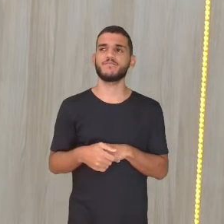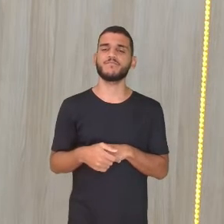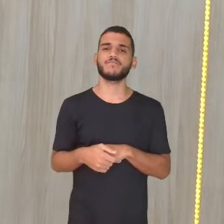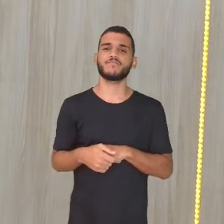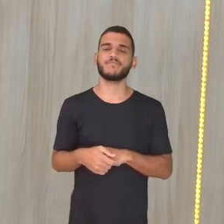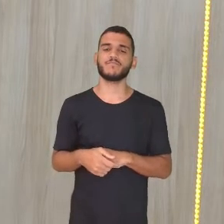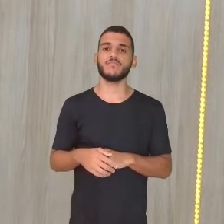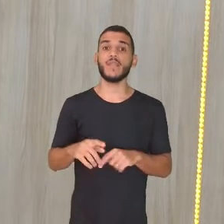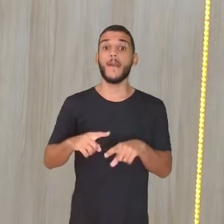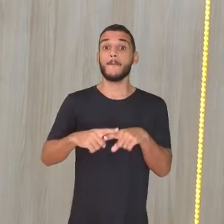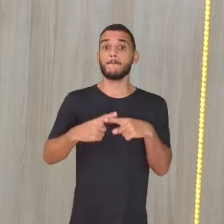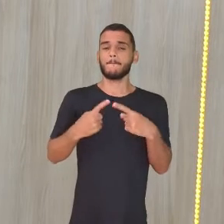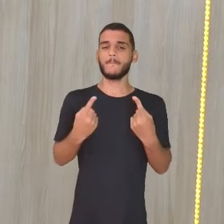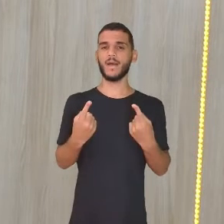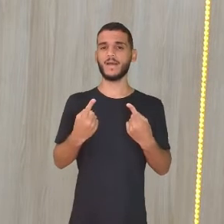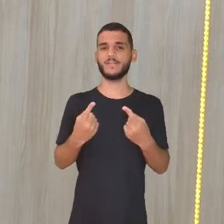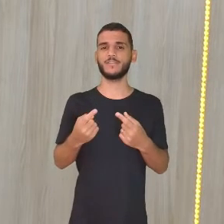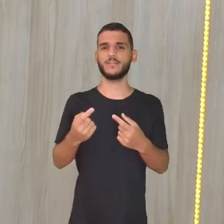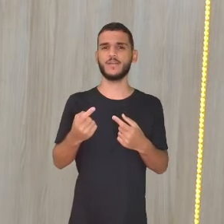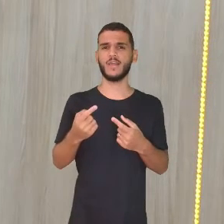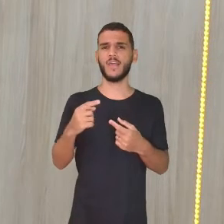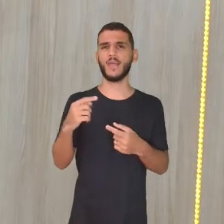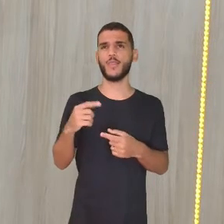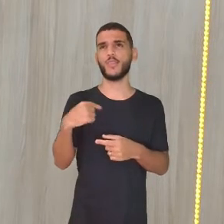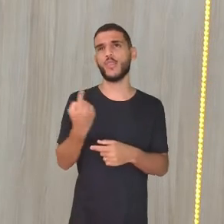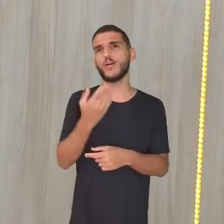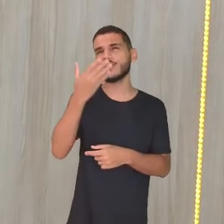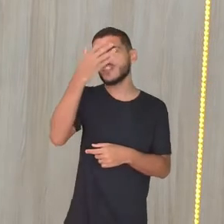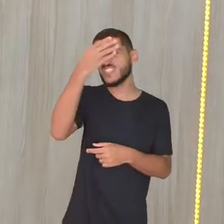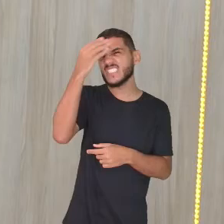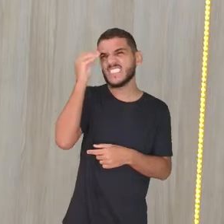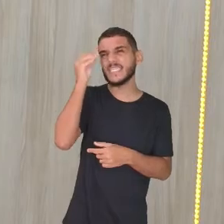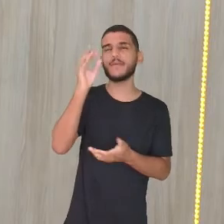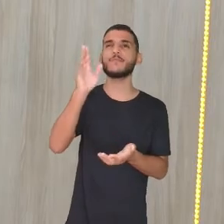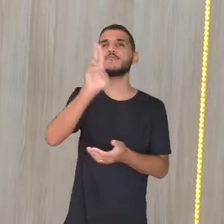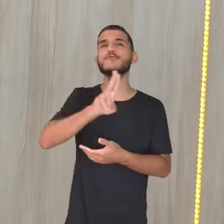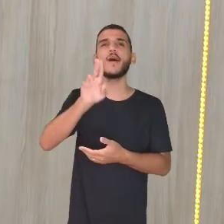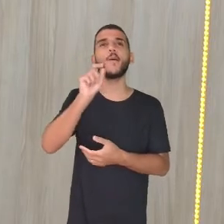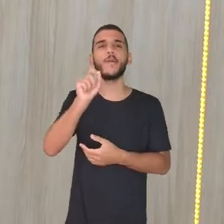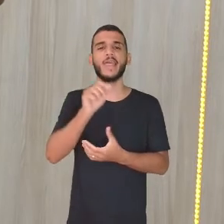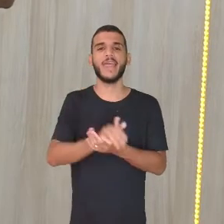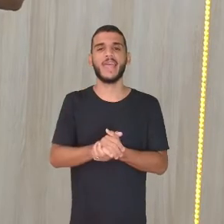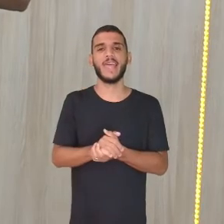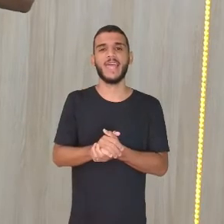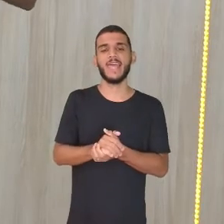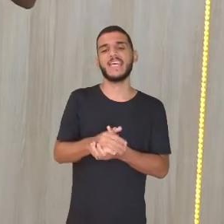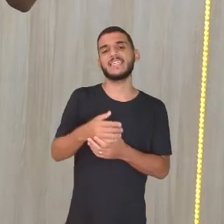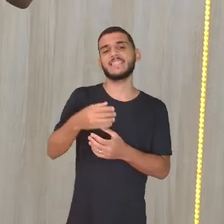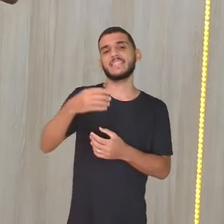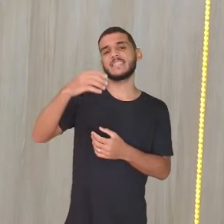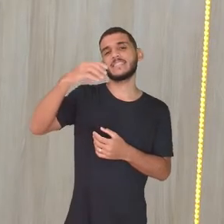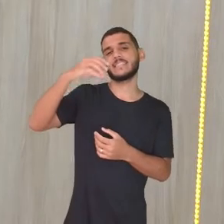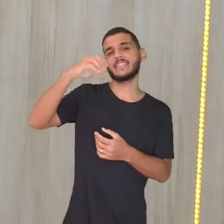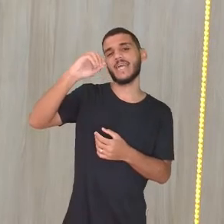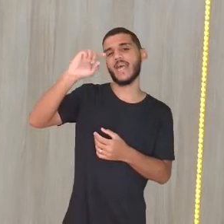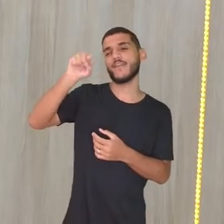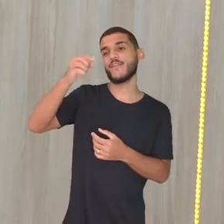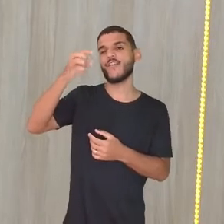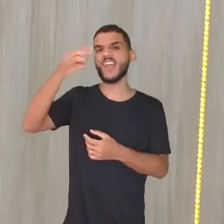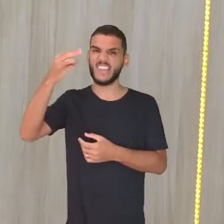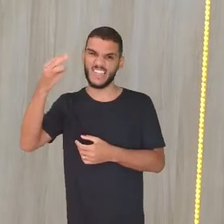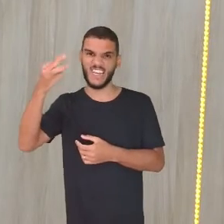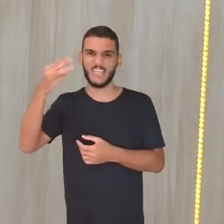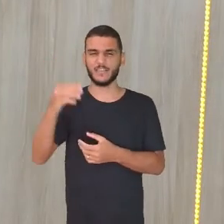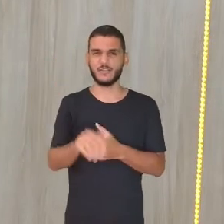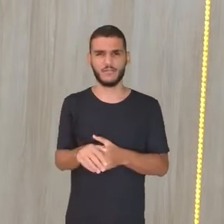que a gente esquece de colocar 3 décimos, que a gente coloca a sua nota... Pronto, já vem,